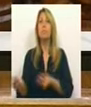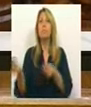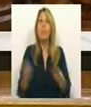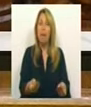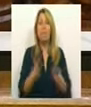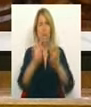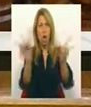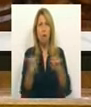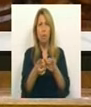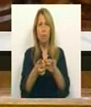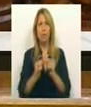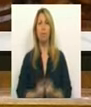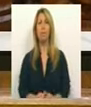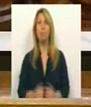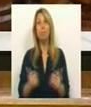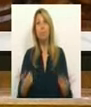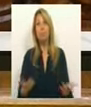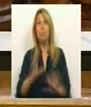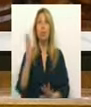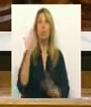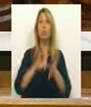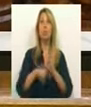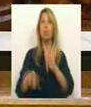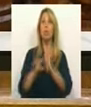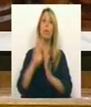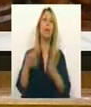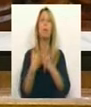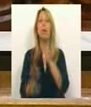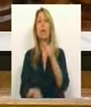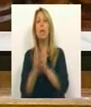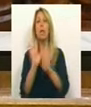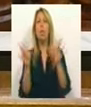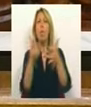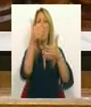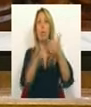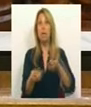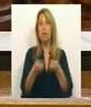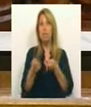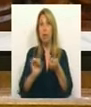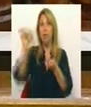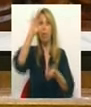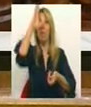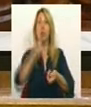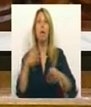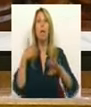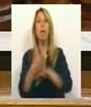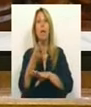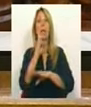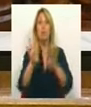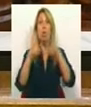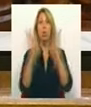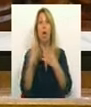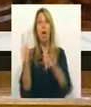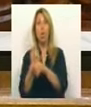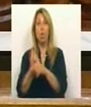a apresentar de forma sucinta. Primeiro projeto de lei, propomos a criação de um portal gerido pelo Estado através da Direção-Geral do Consumidor